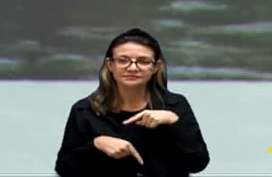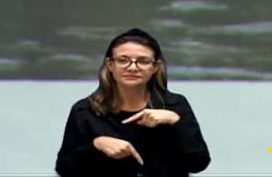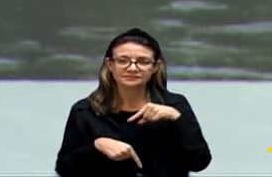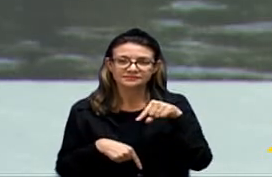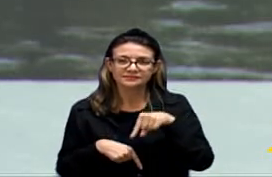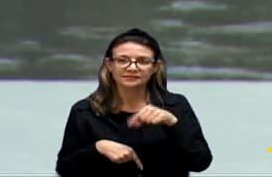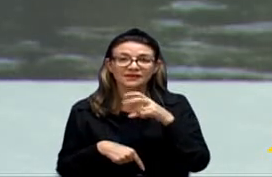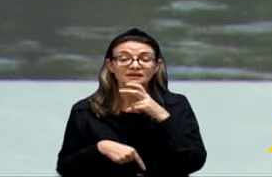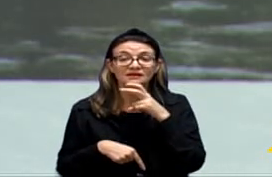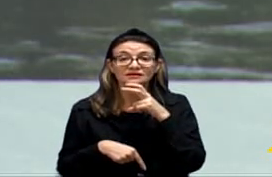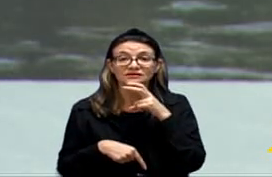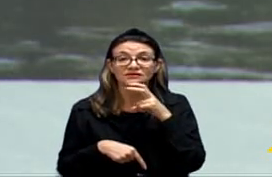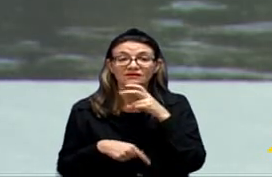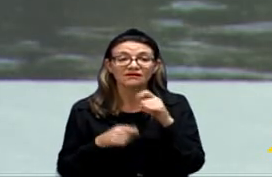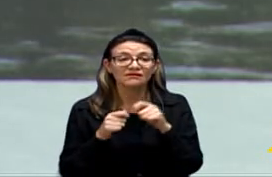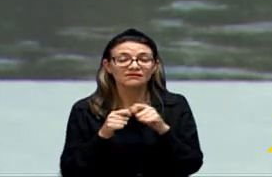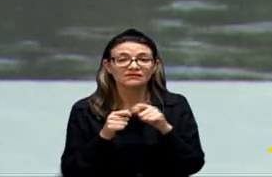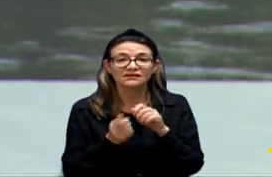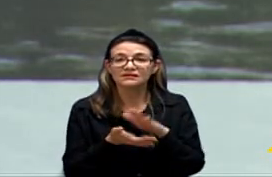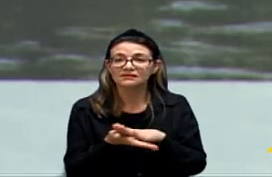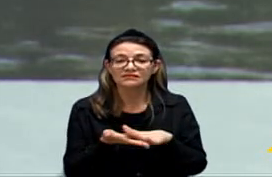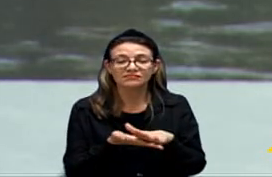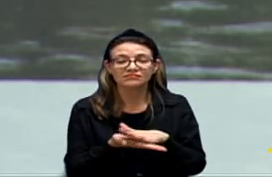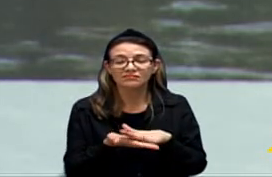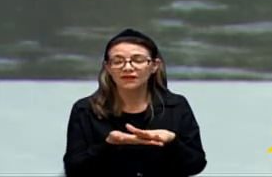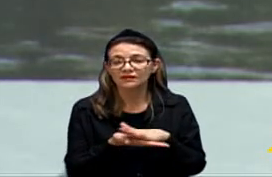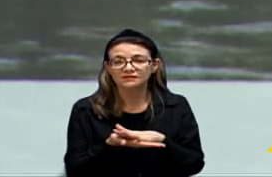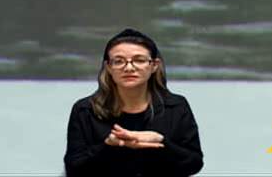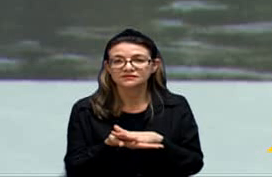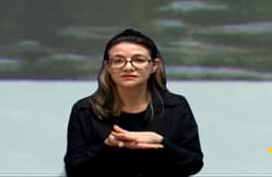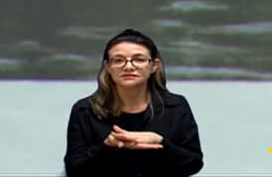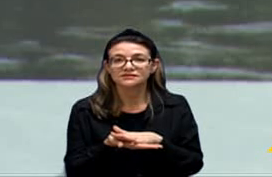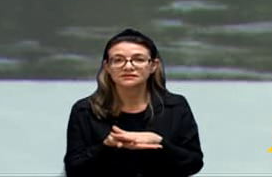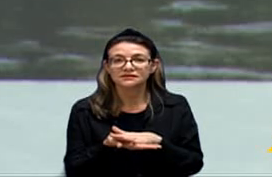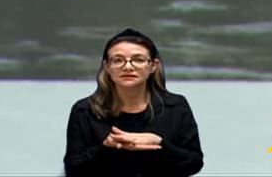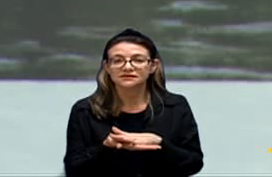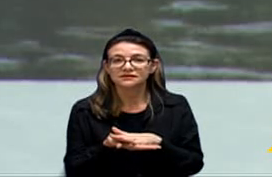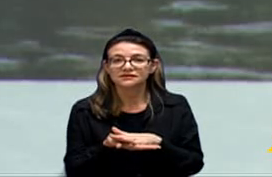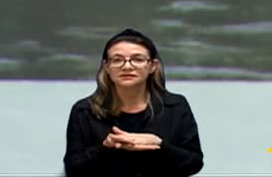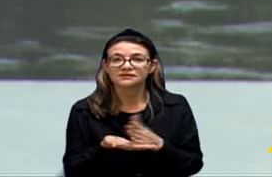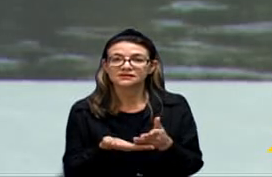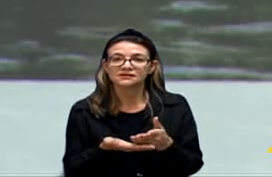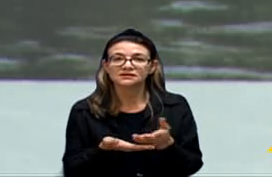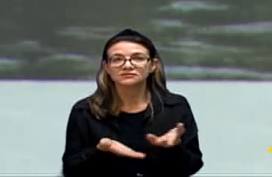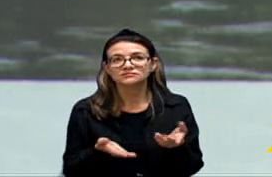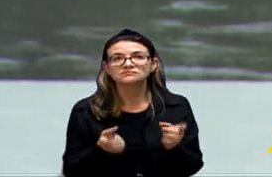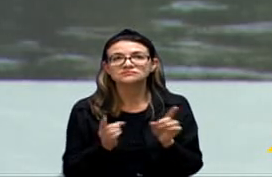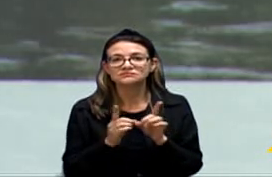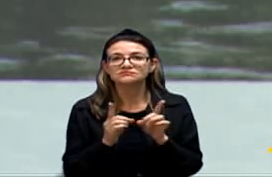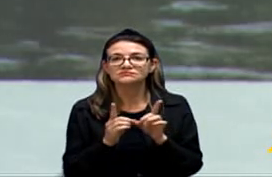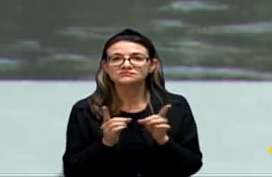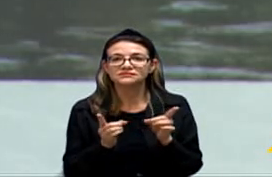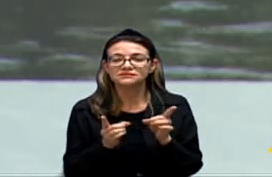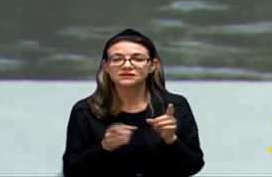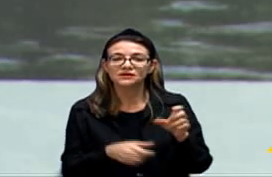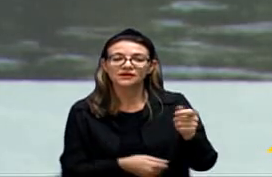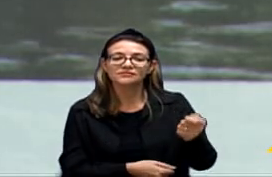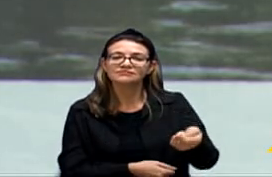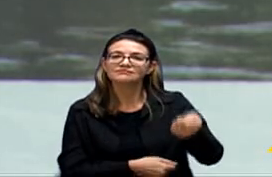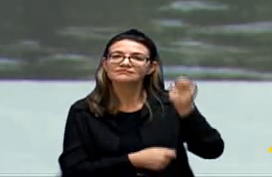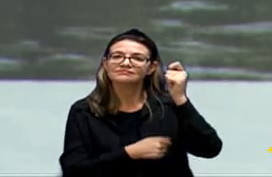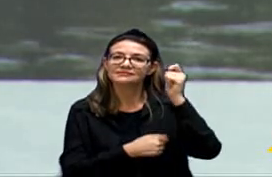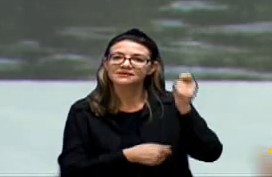feito nada em pró aquela região tá atendendo um pesqueiro público a gente já tem vários exemplos São